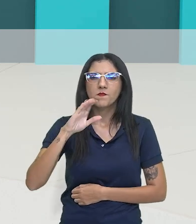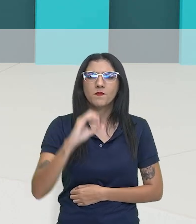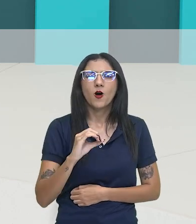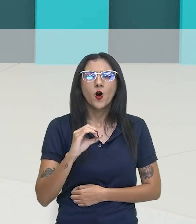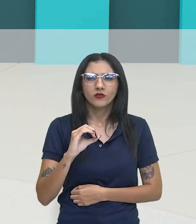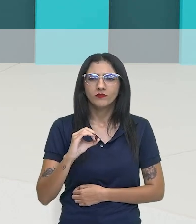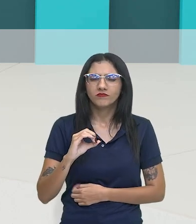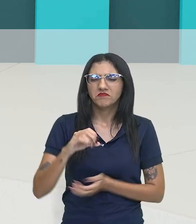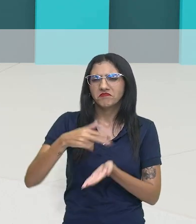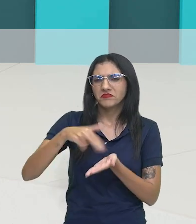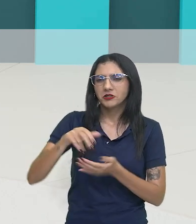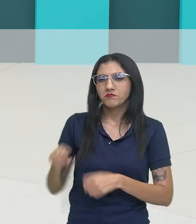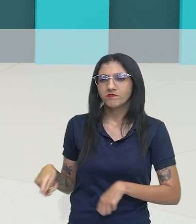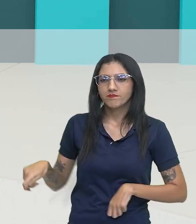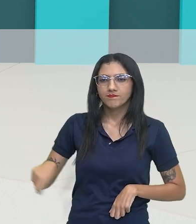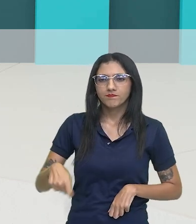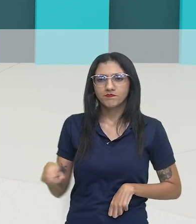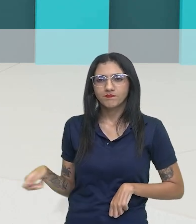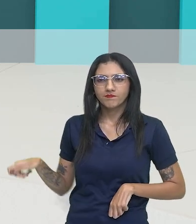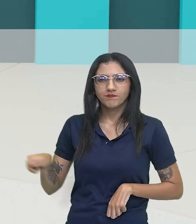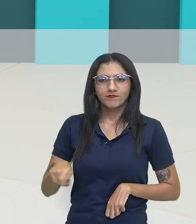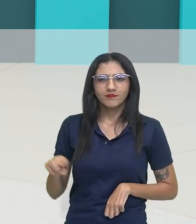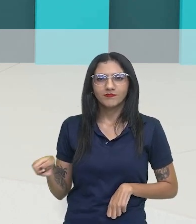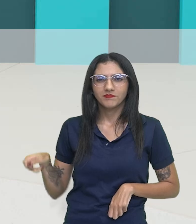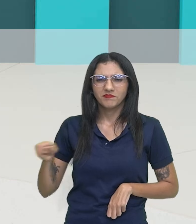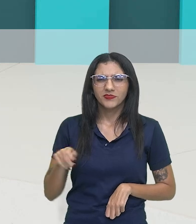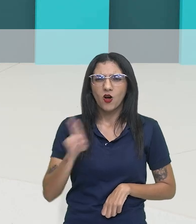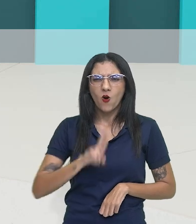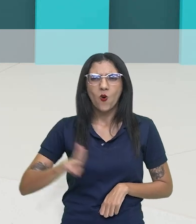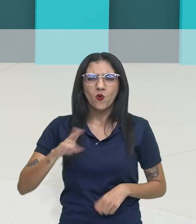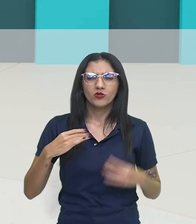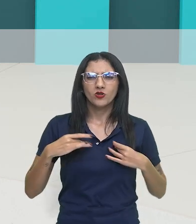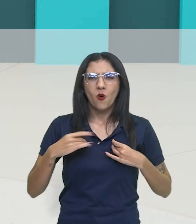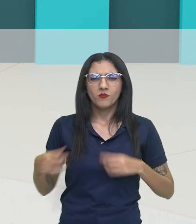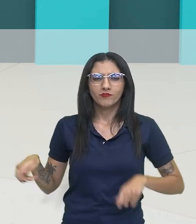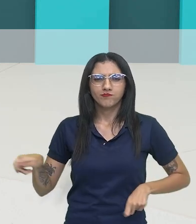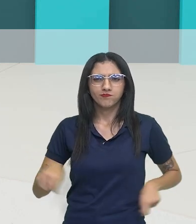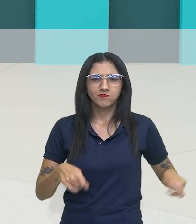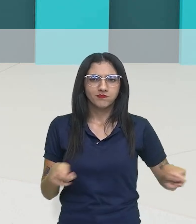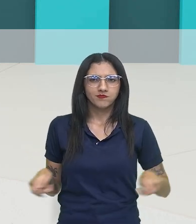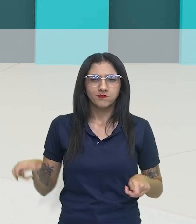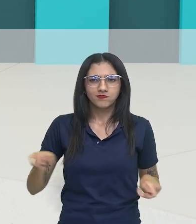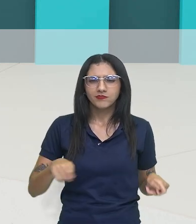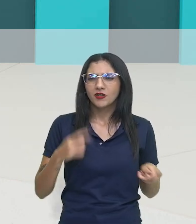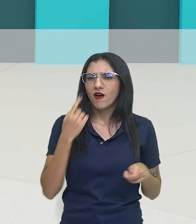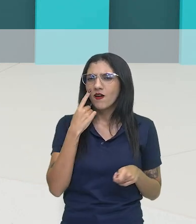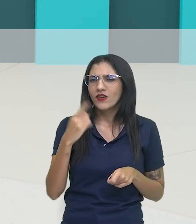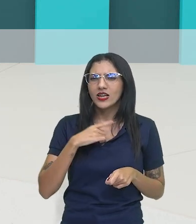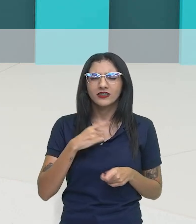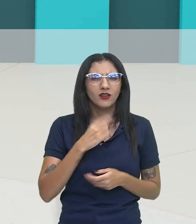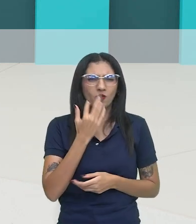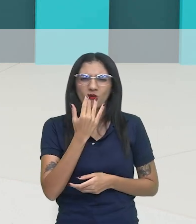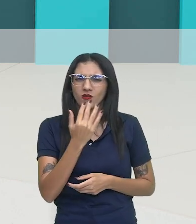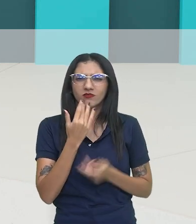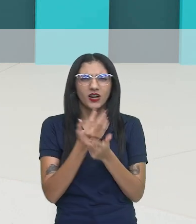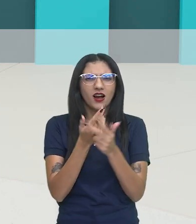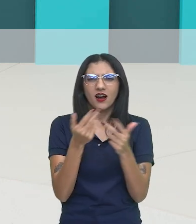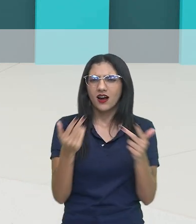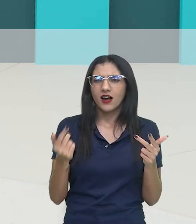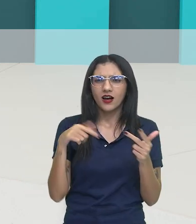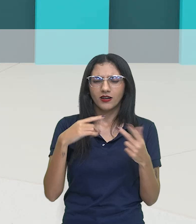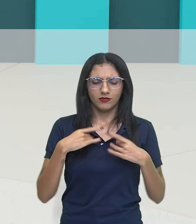uma alegria, né, representada através das vestimentas, das cores que estão representadas aí